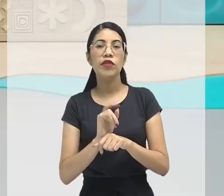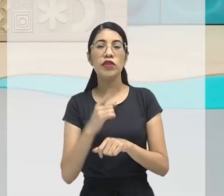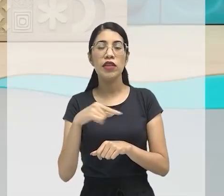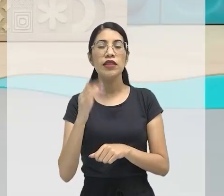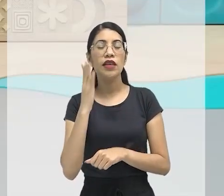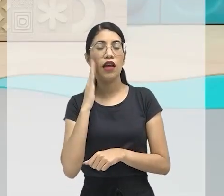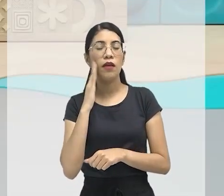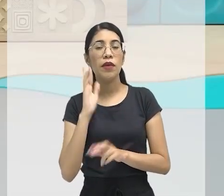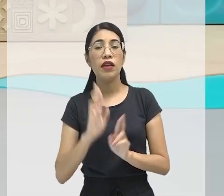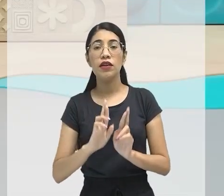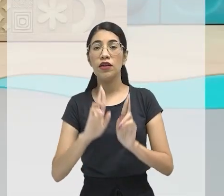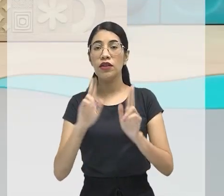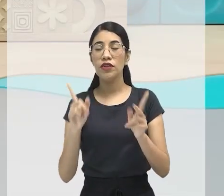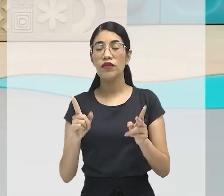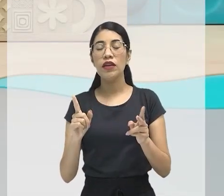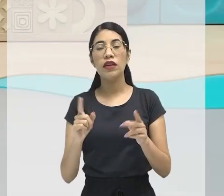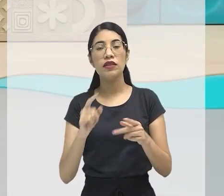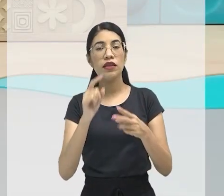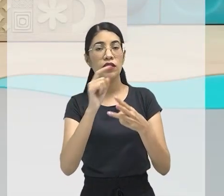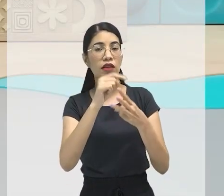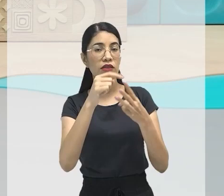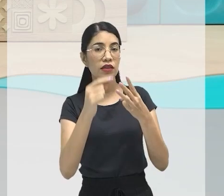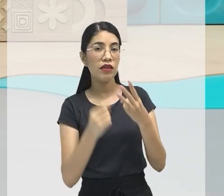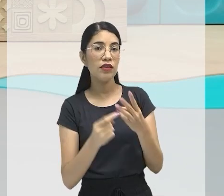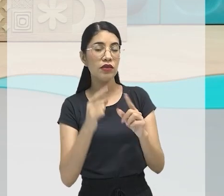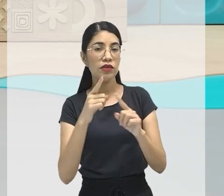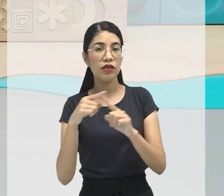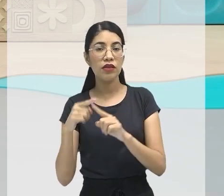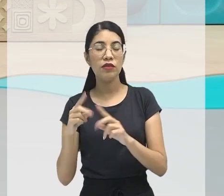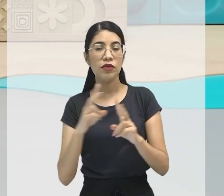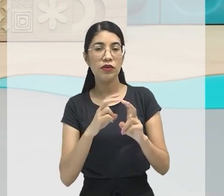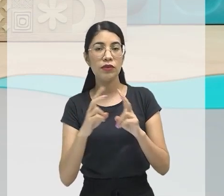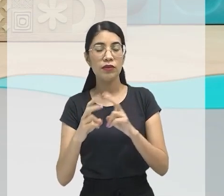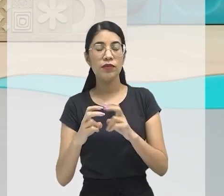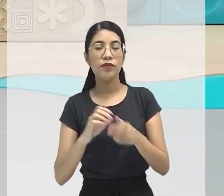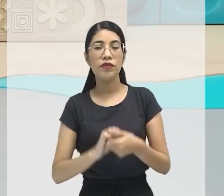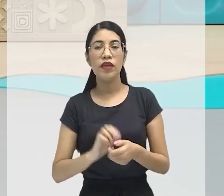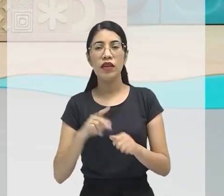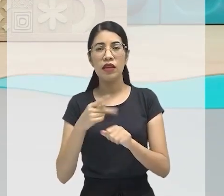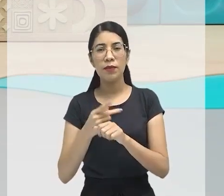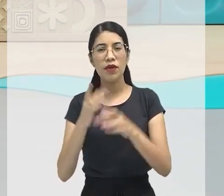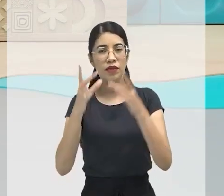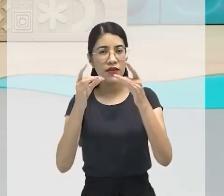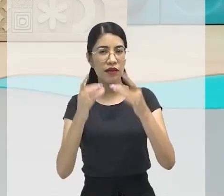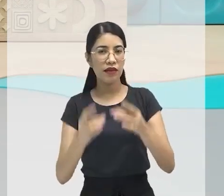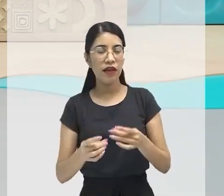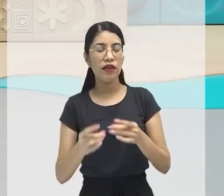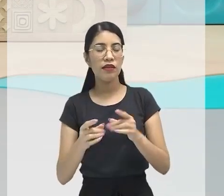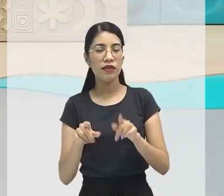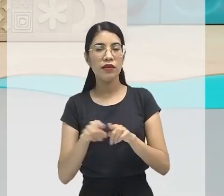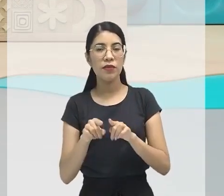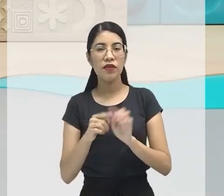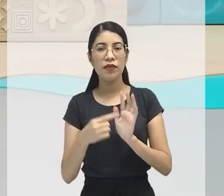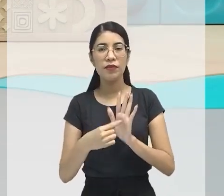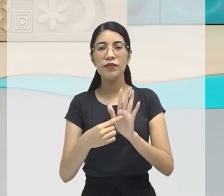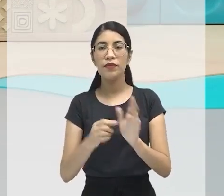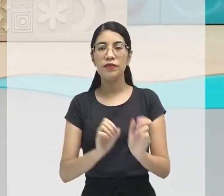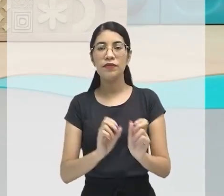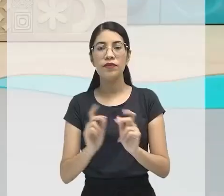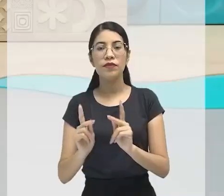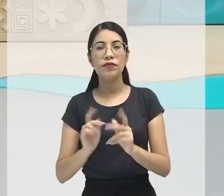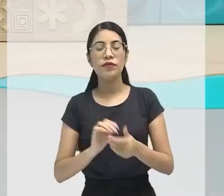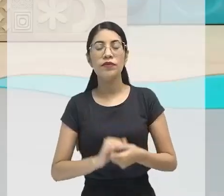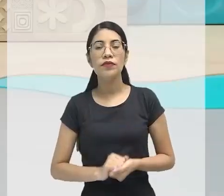né? Quais são algumas diferenças, né, que existem. Mas nós vamos ver mais detalhadamente aí também,